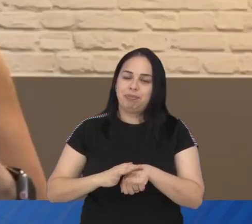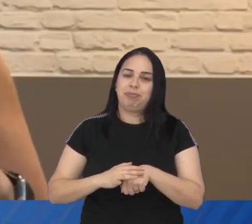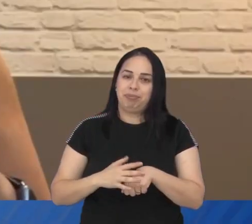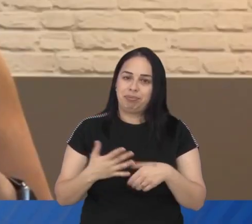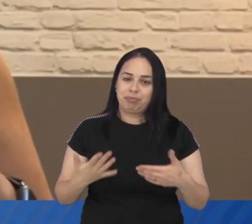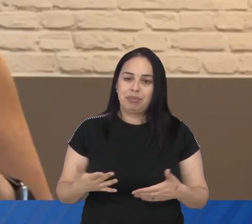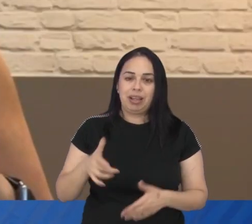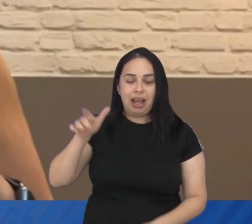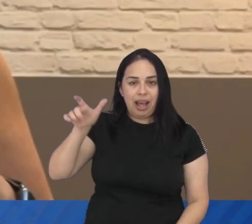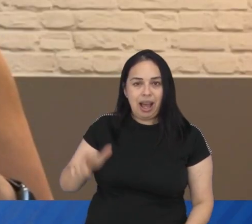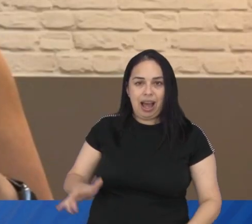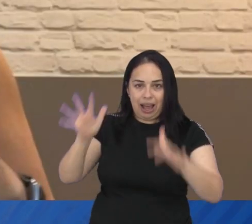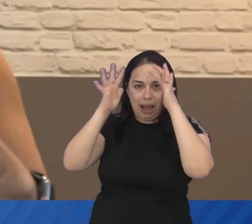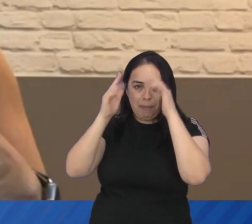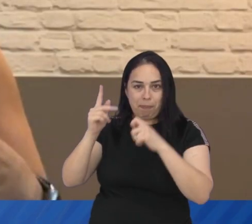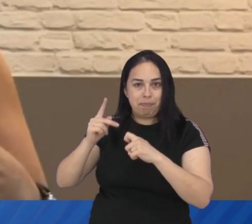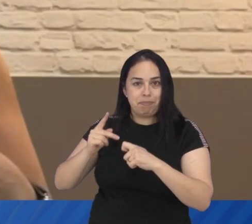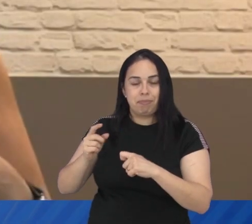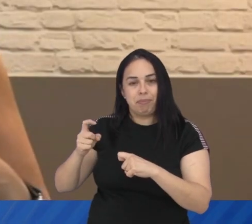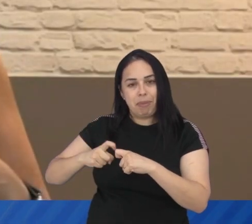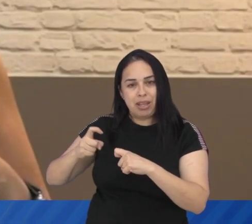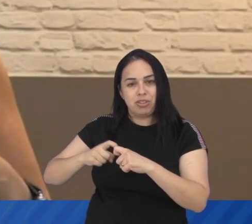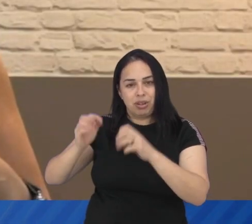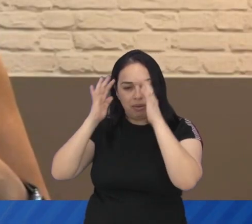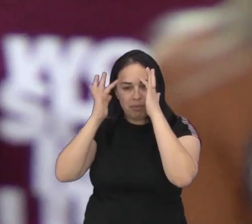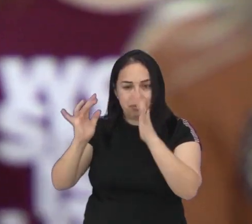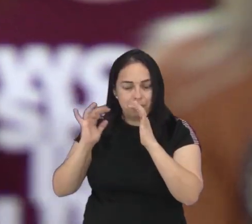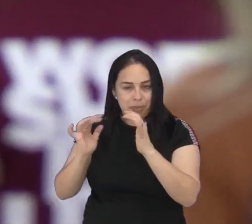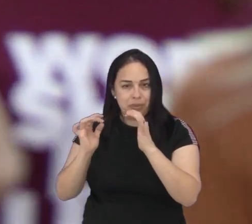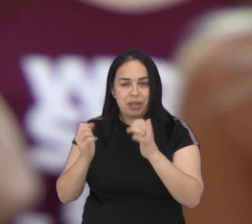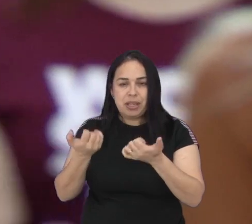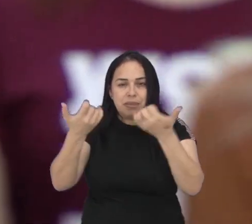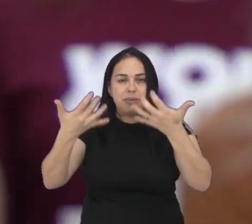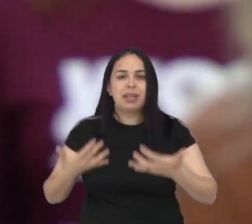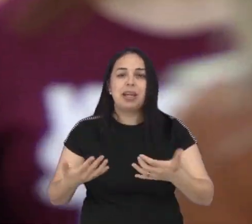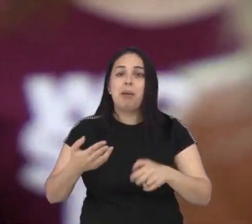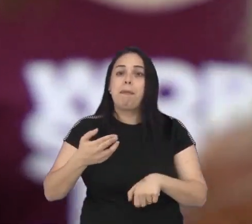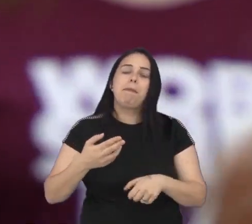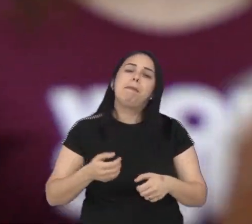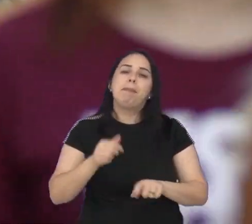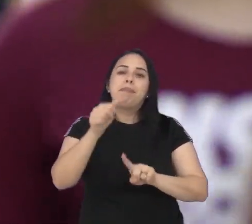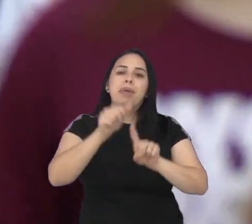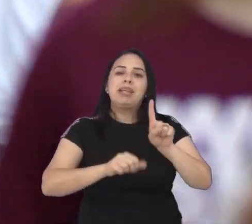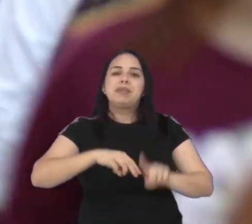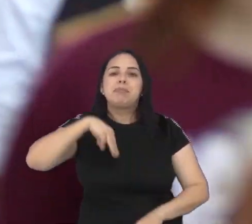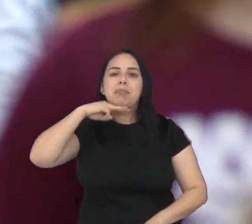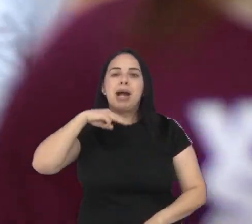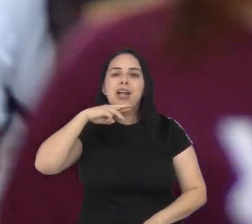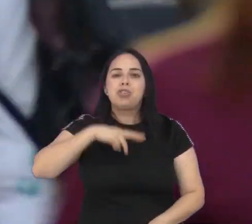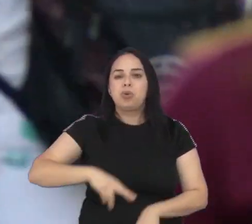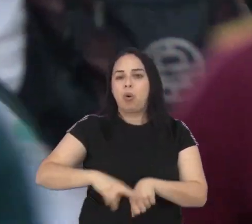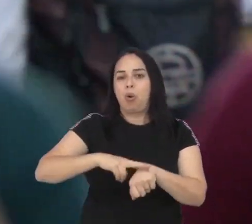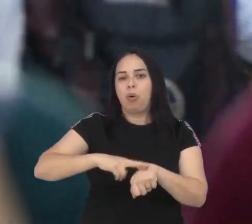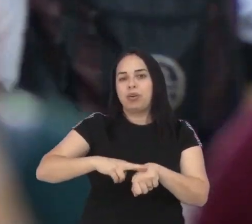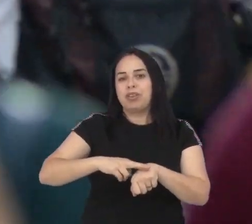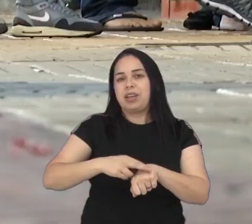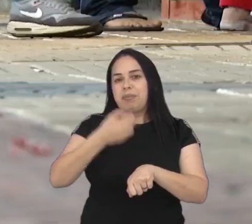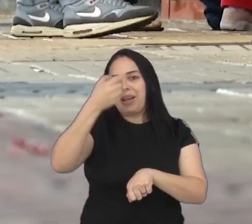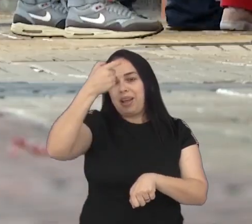epilepsia. A neurologista lembra que esse mês a campanha Março Roxo tem o objetivo